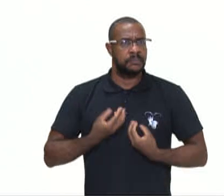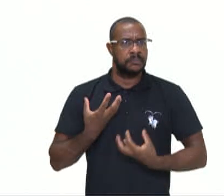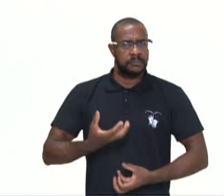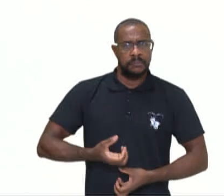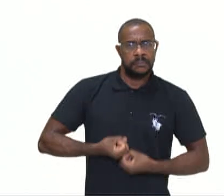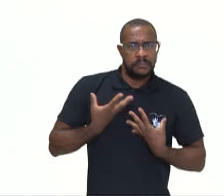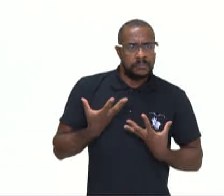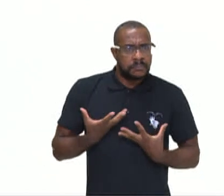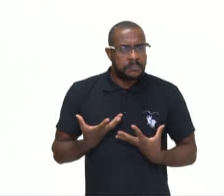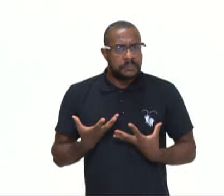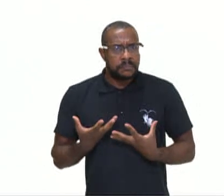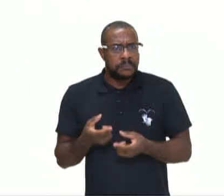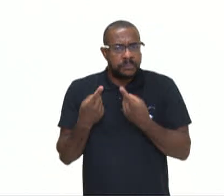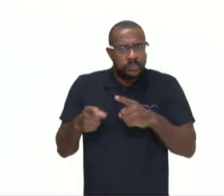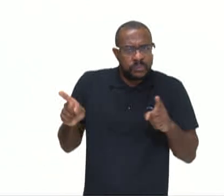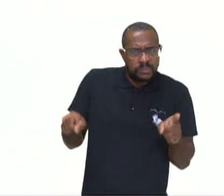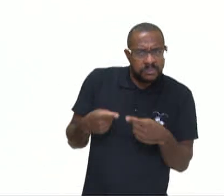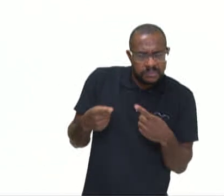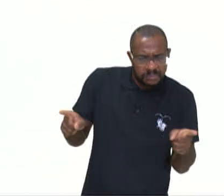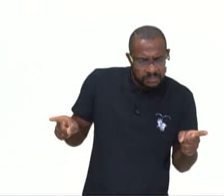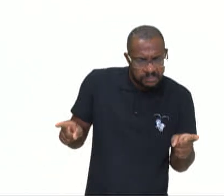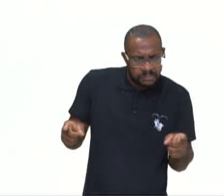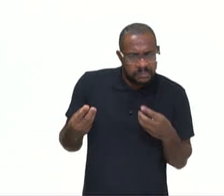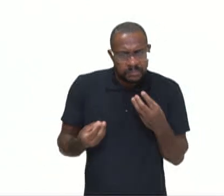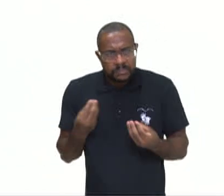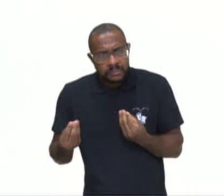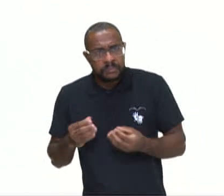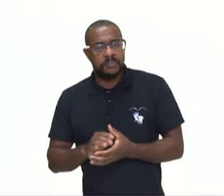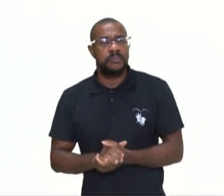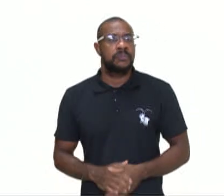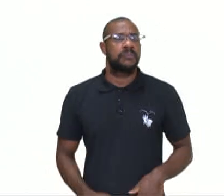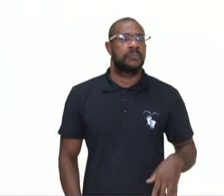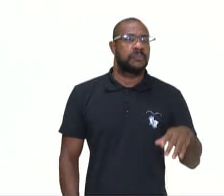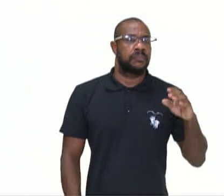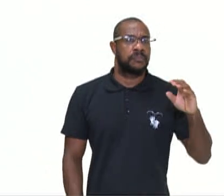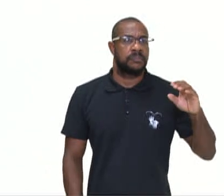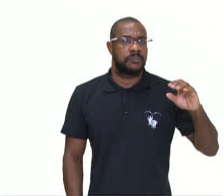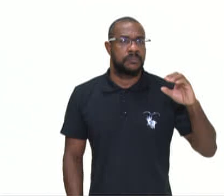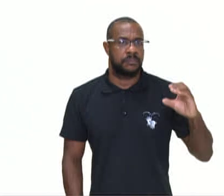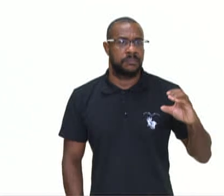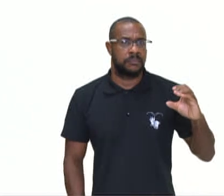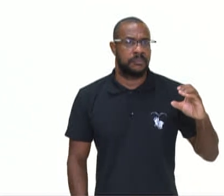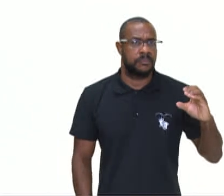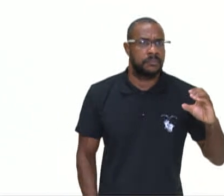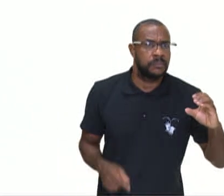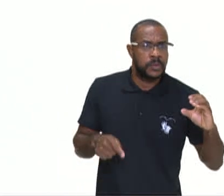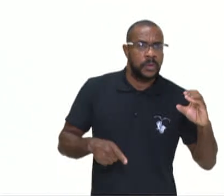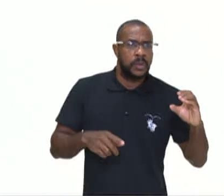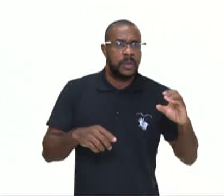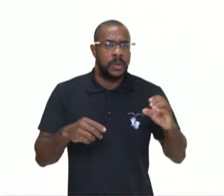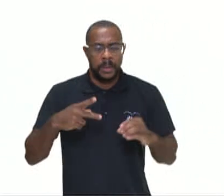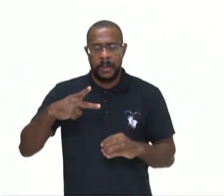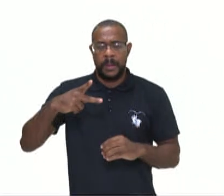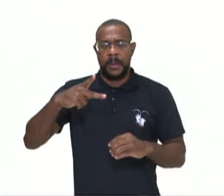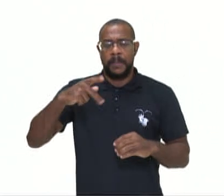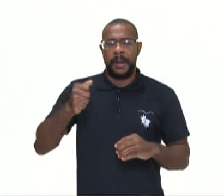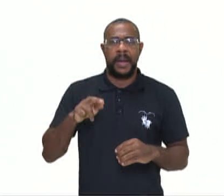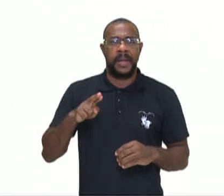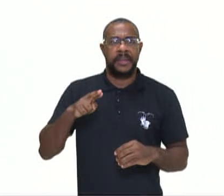sugestivo e musical? O parnasianismo brasileiro deu ênfase, ou seja, destaque,